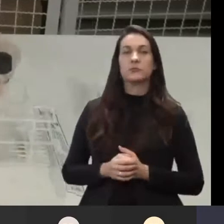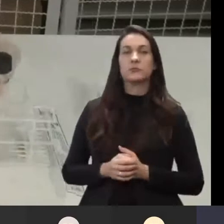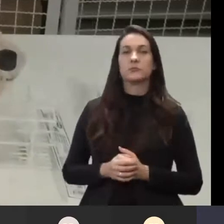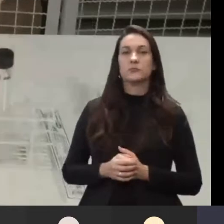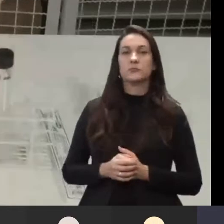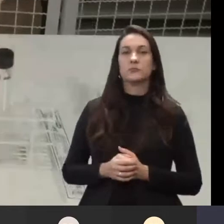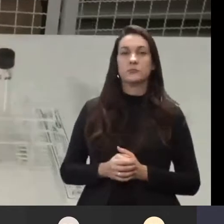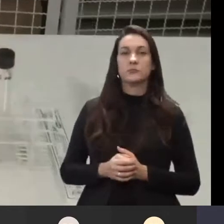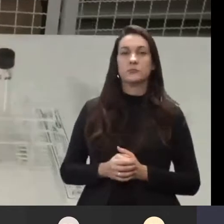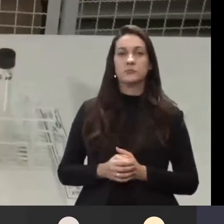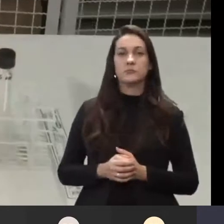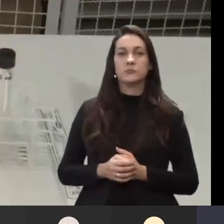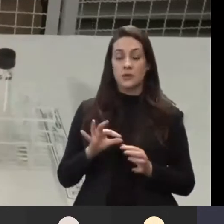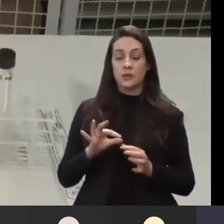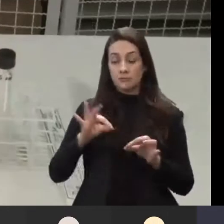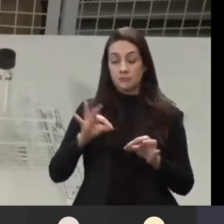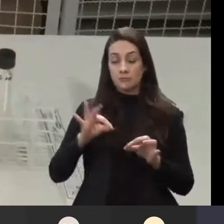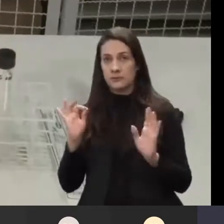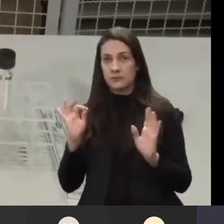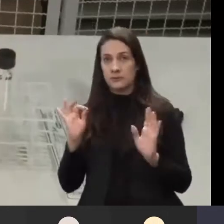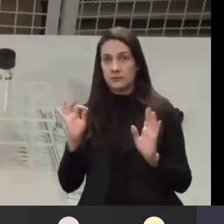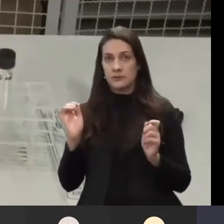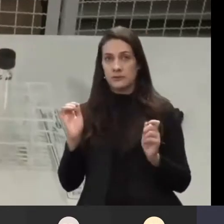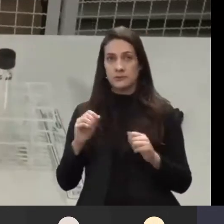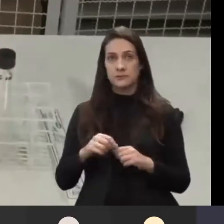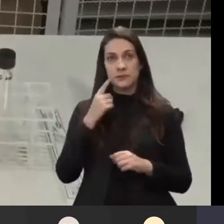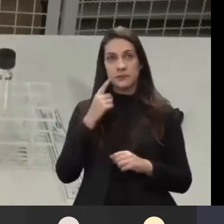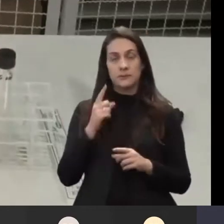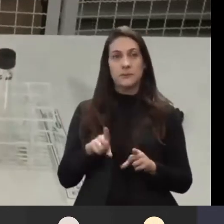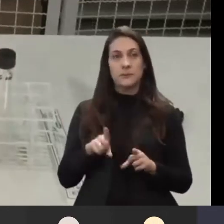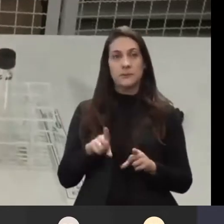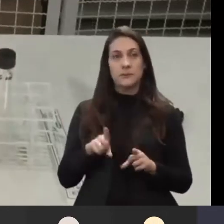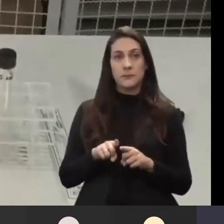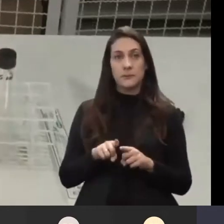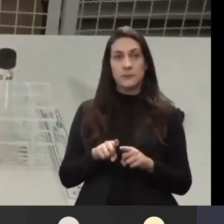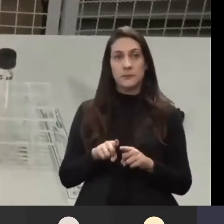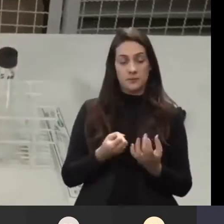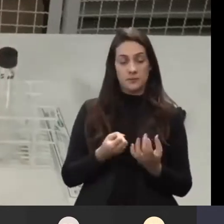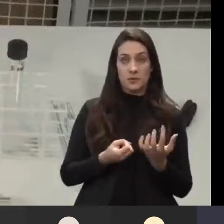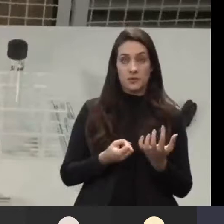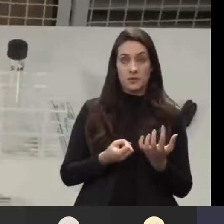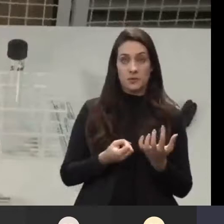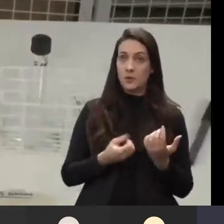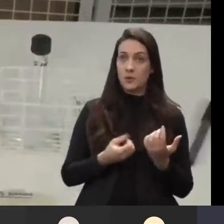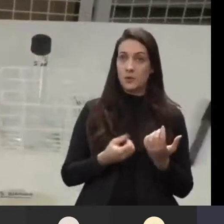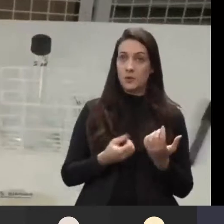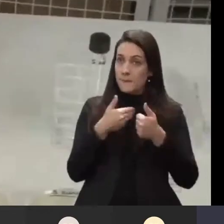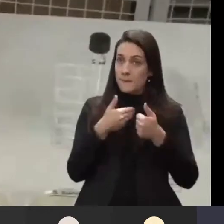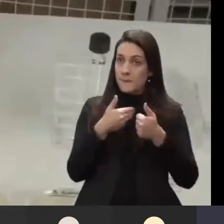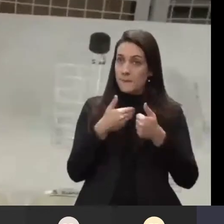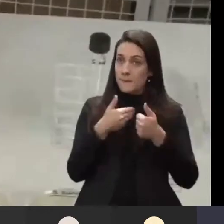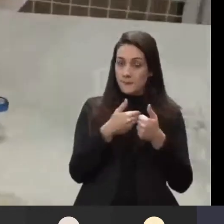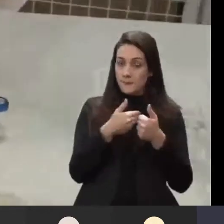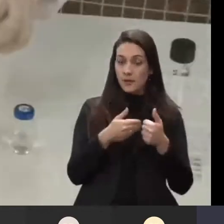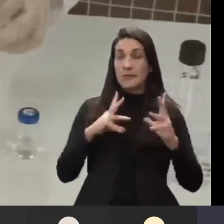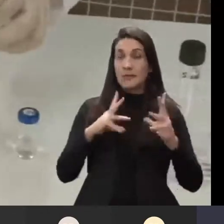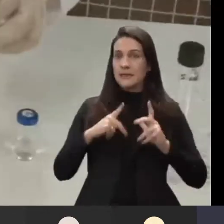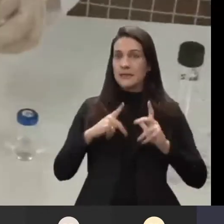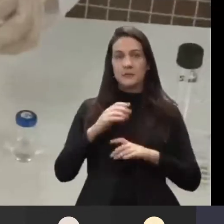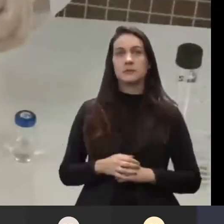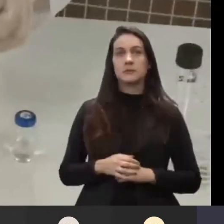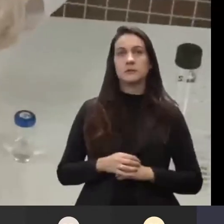Lembrando de fazer tudo próximo à chama para você manter um ambiente seguro, um ambiente asséptico. E aí você